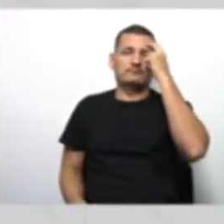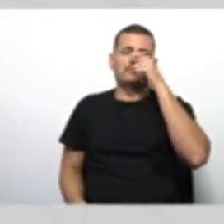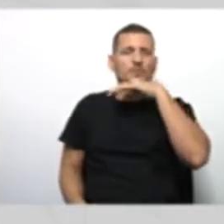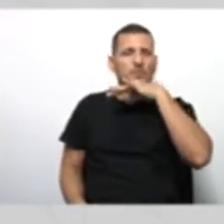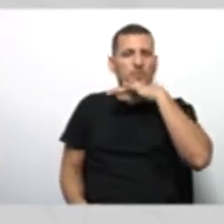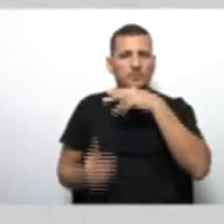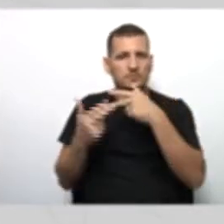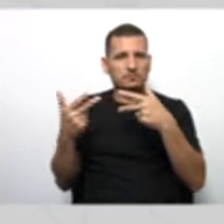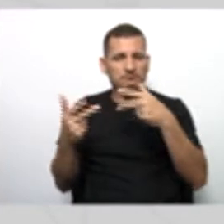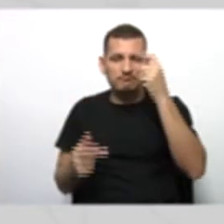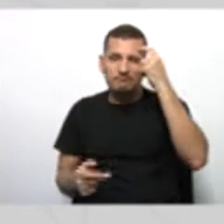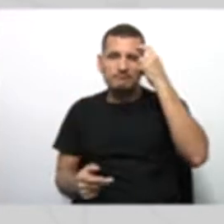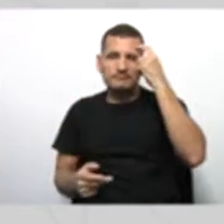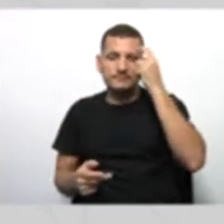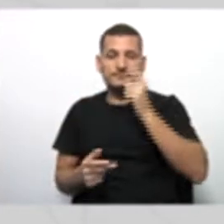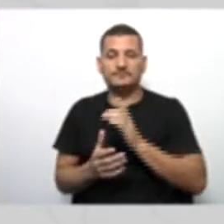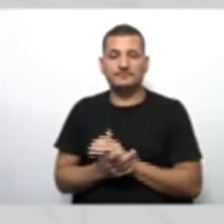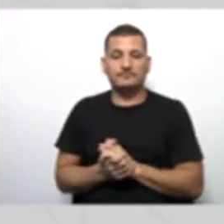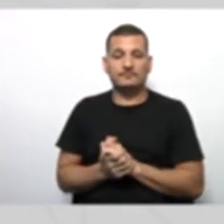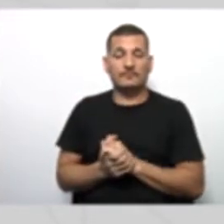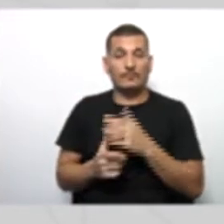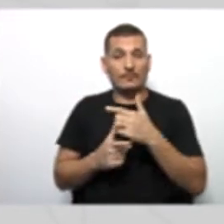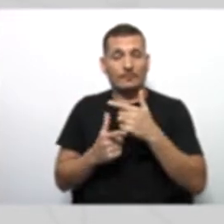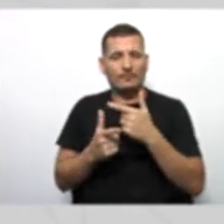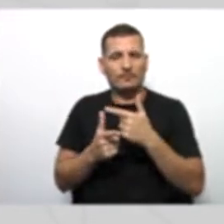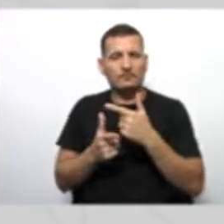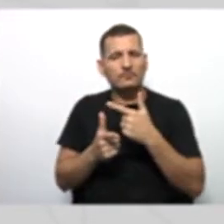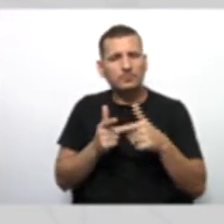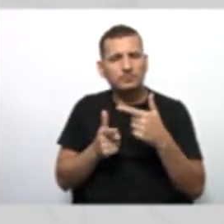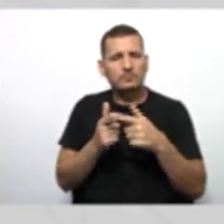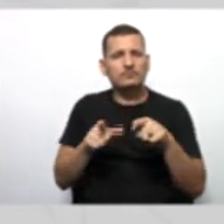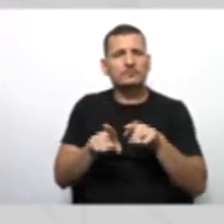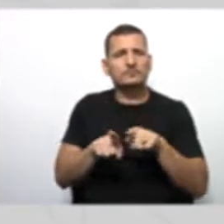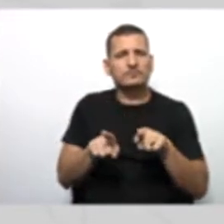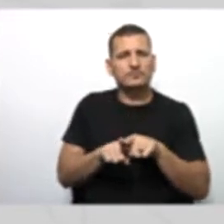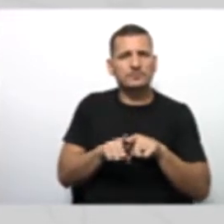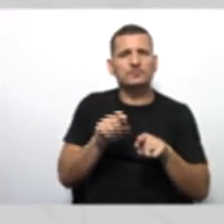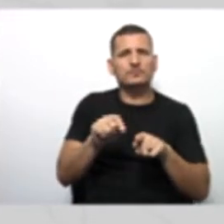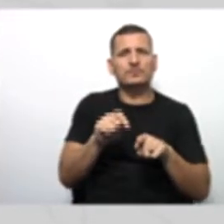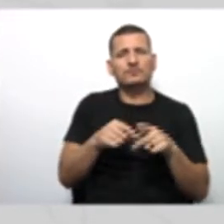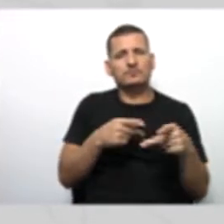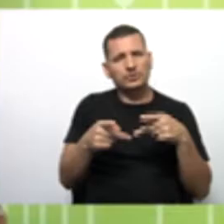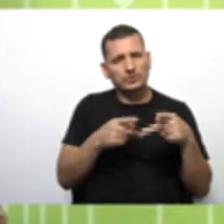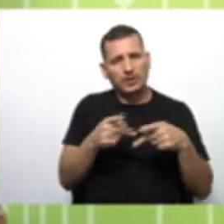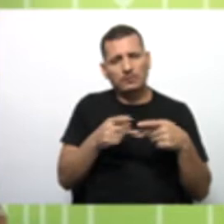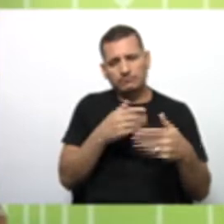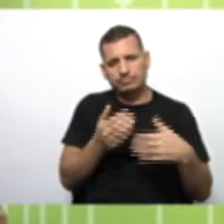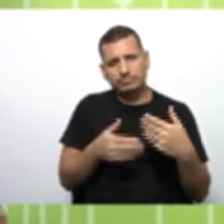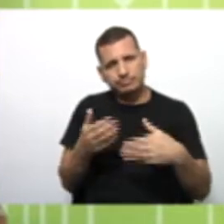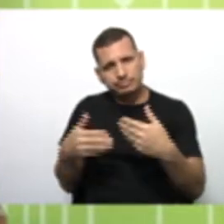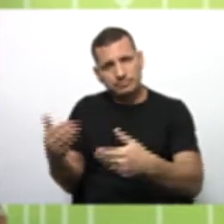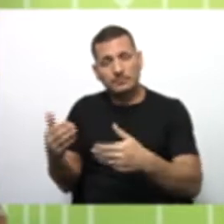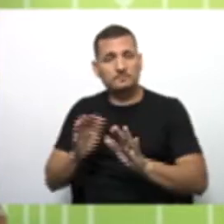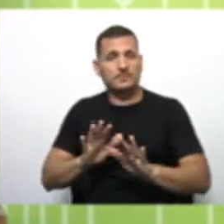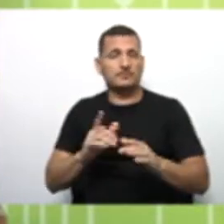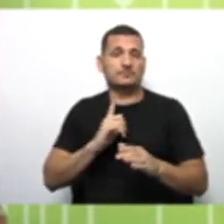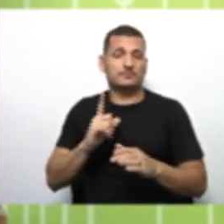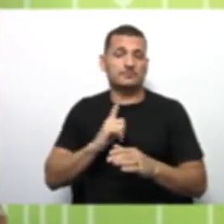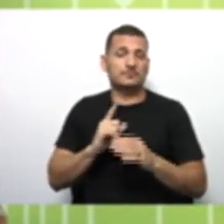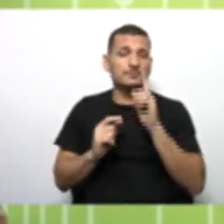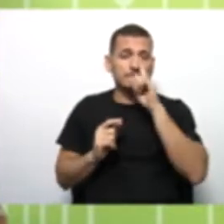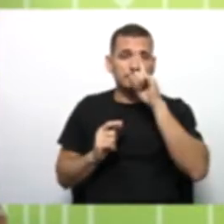cabeça. Problemas que a gente vai enfrentar ao longo do desenrolar do nosso projeto. Mas existem riscos que